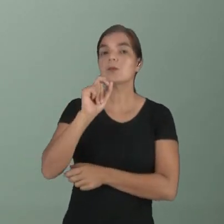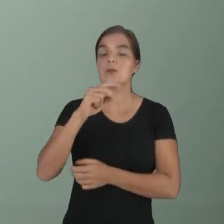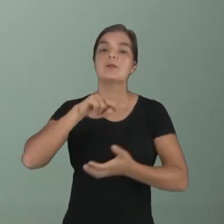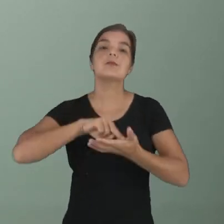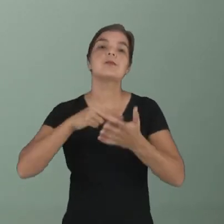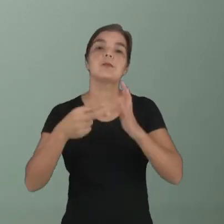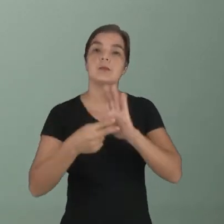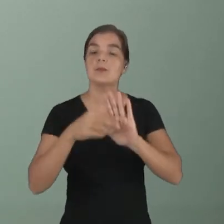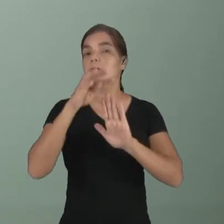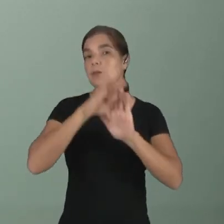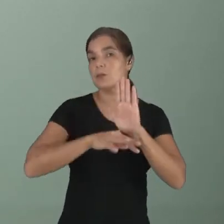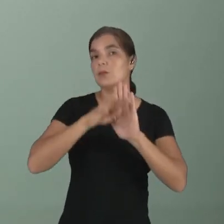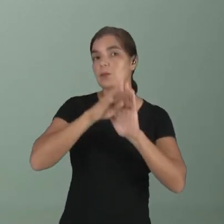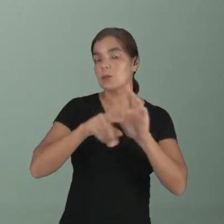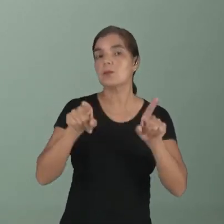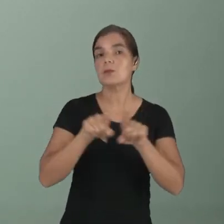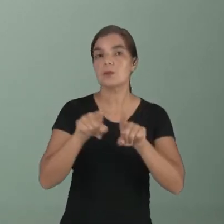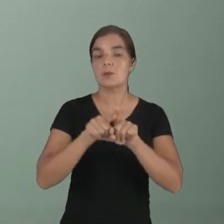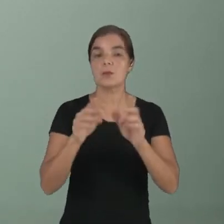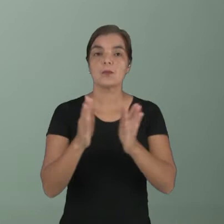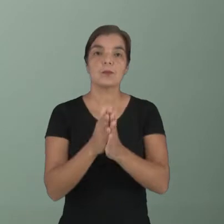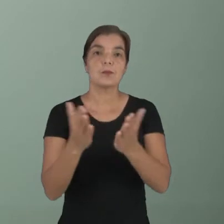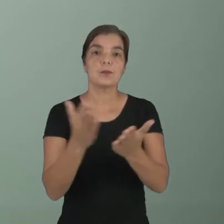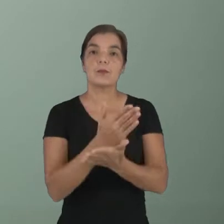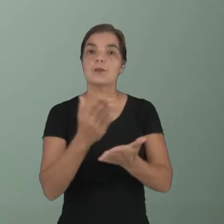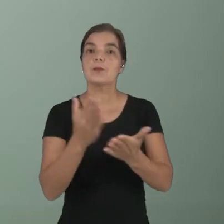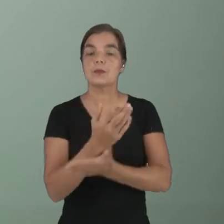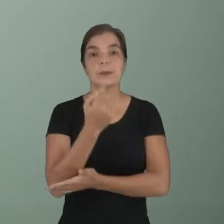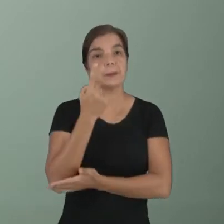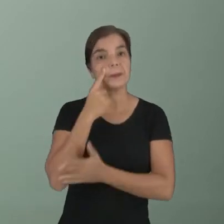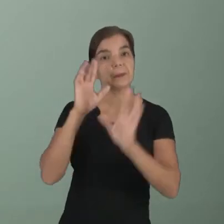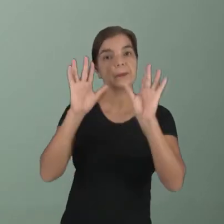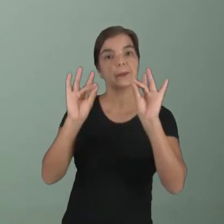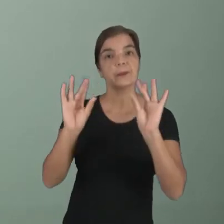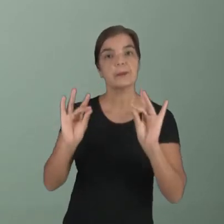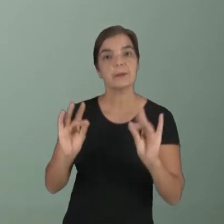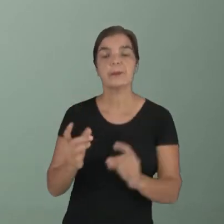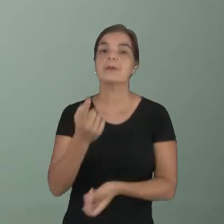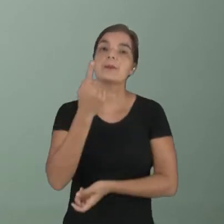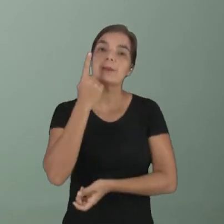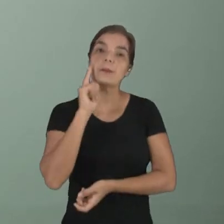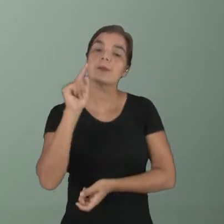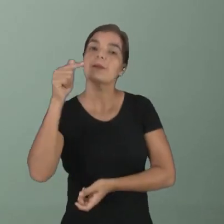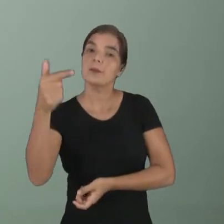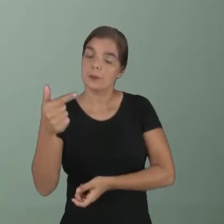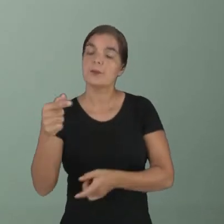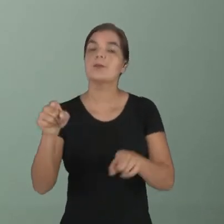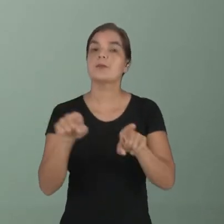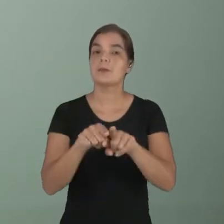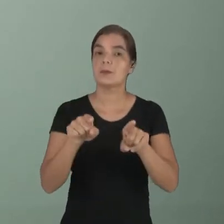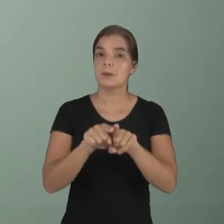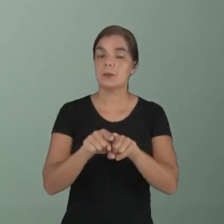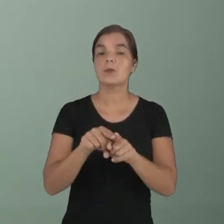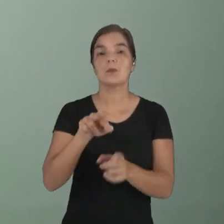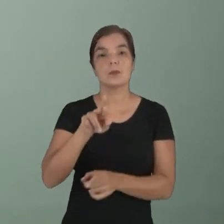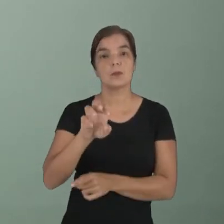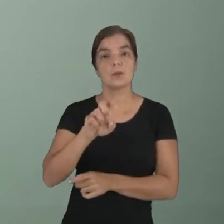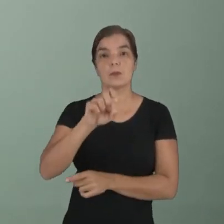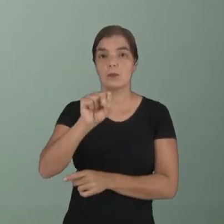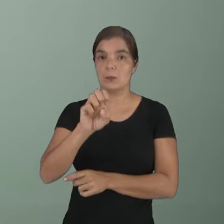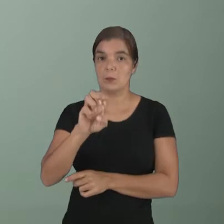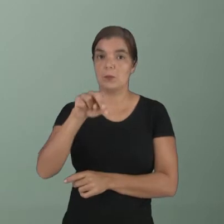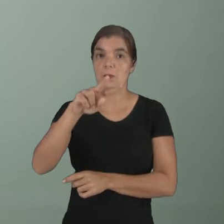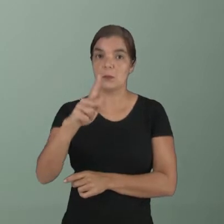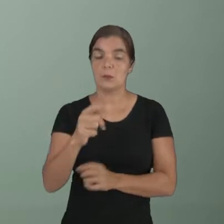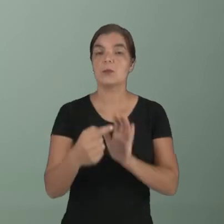que vai tratar e no texto, no livro, observar os detalhes, ver os outros aspectos que a resenha não